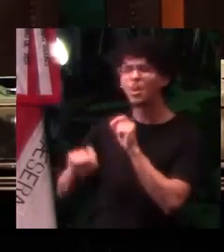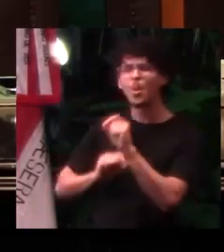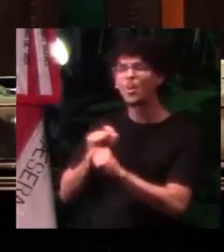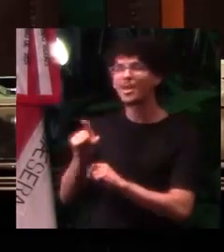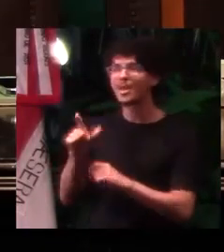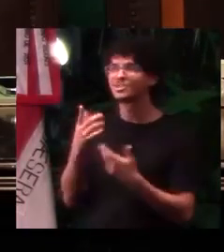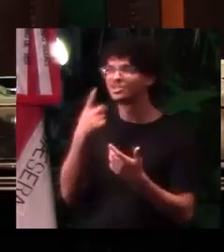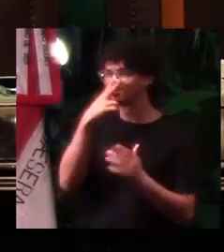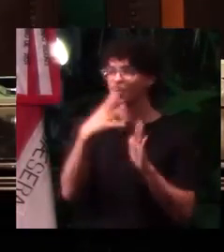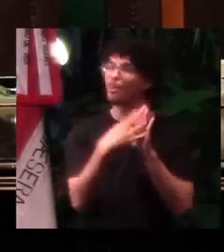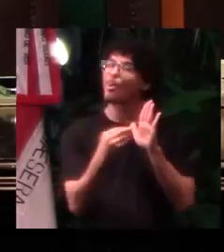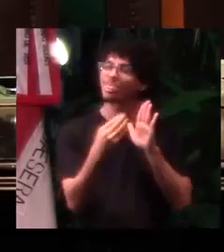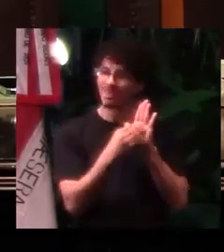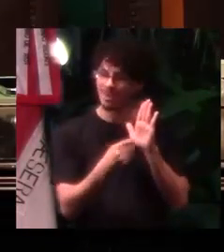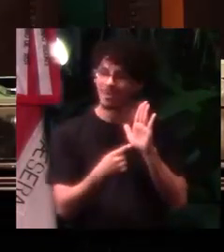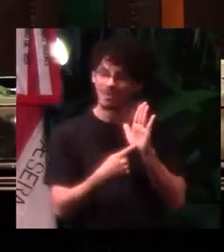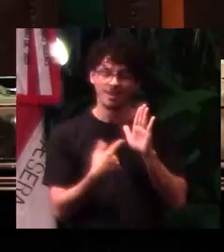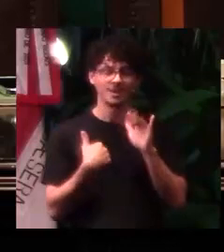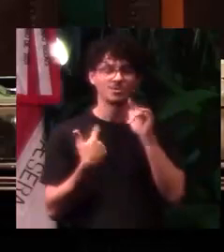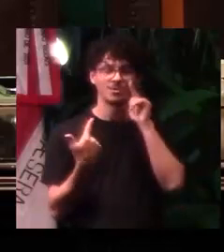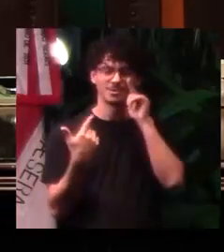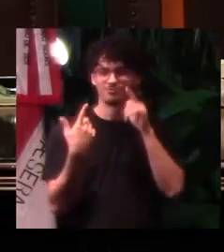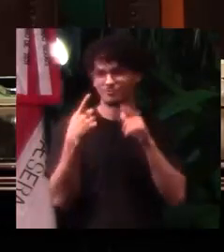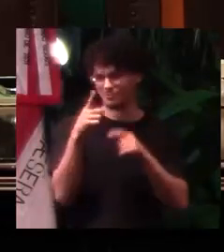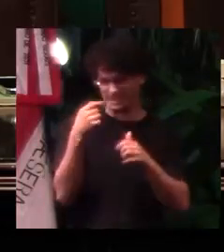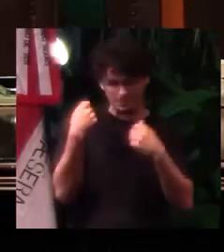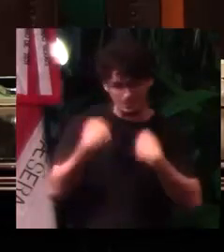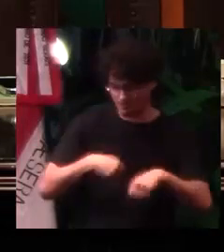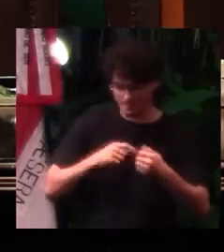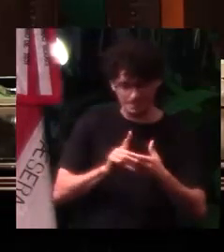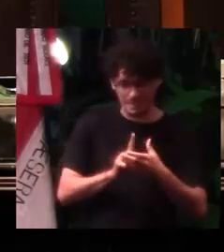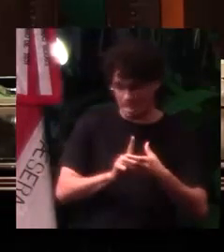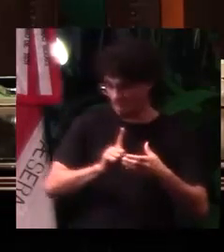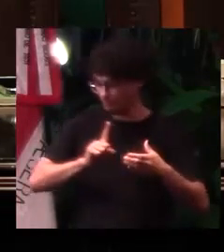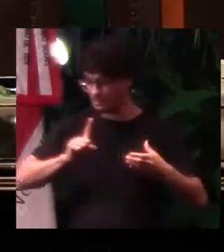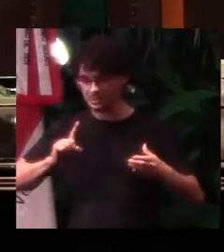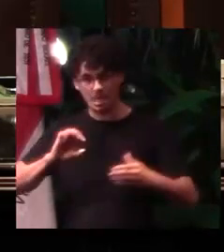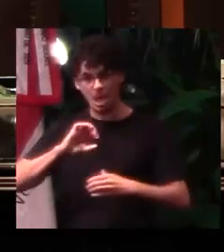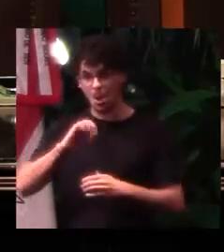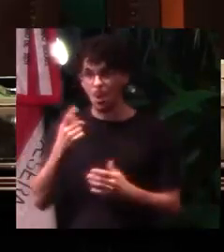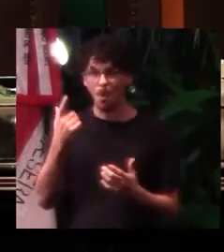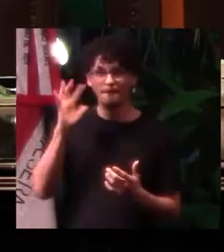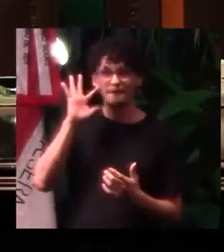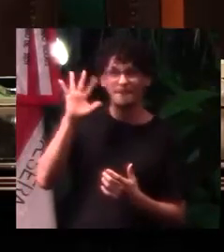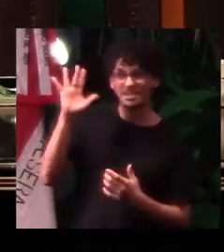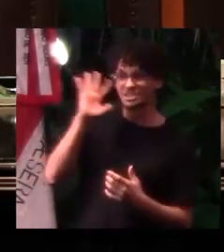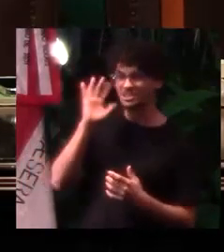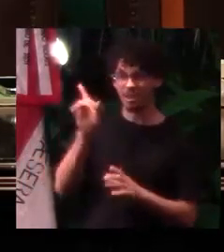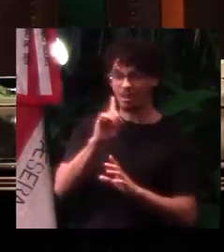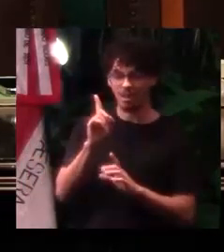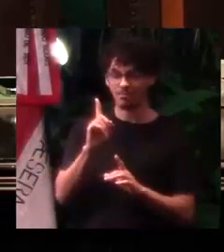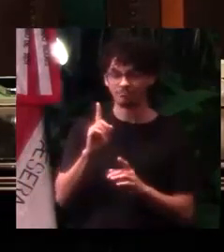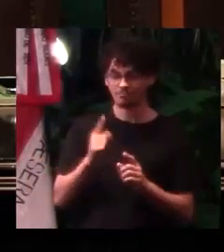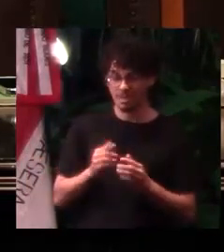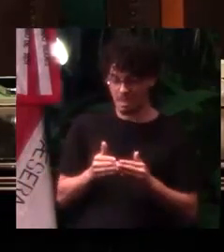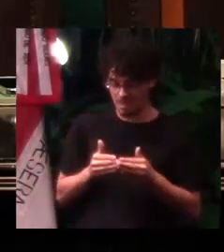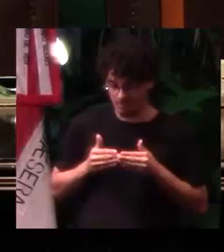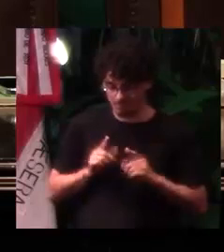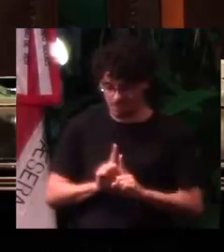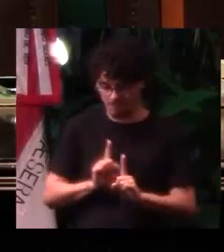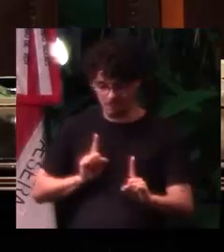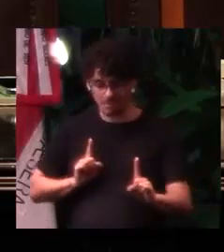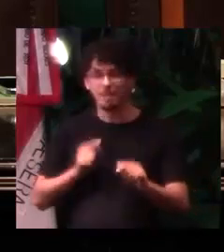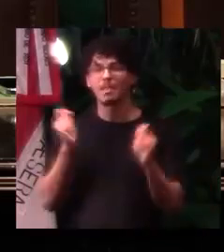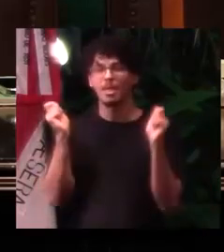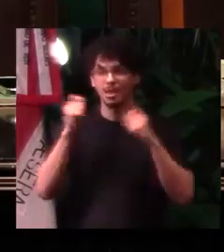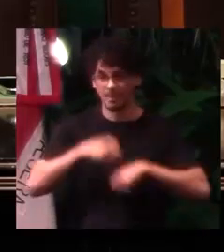se distanciar ou achar que se distancia do mundo, da história e dos fenômenos, para que